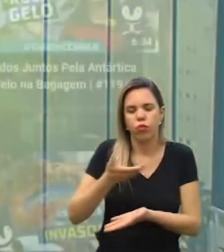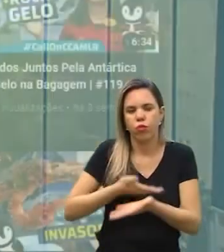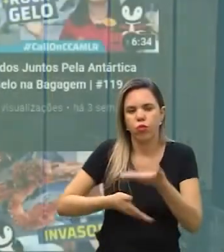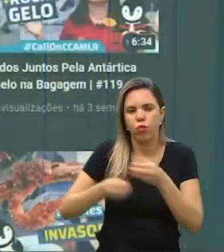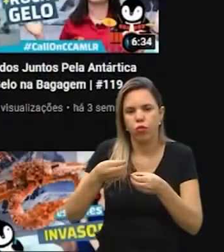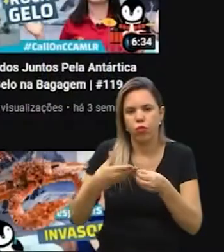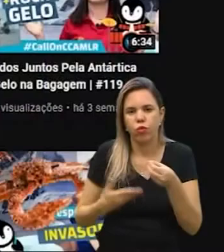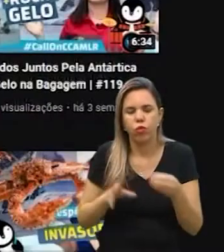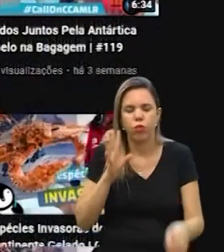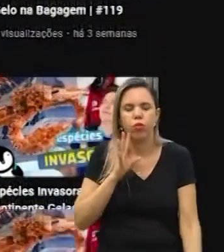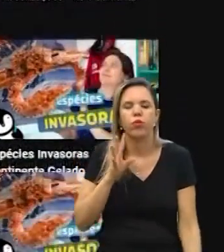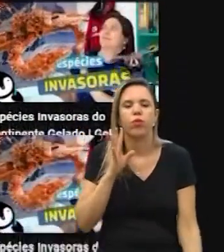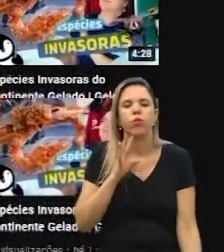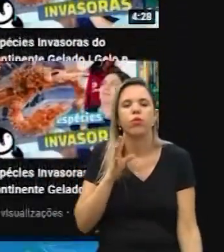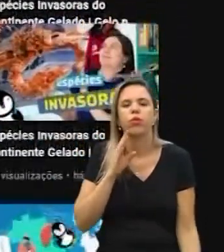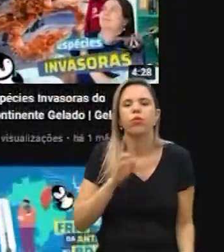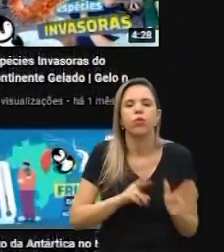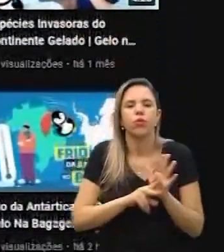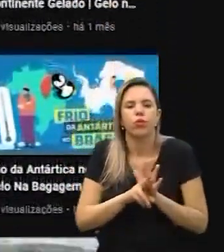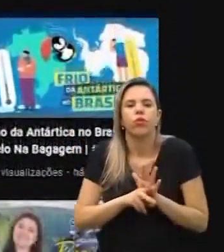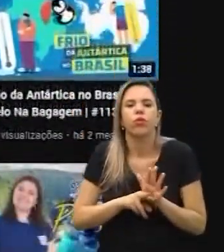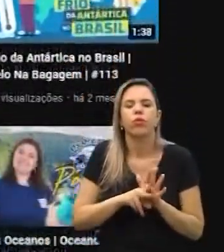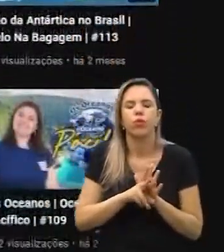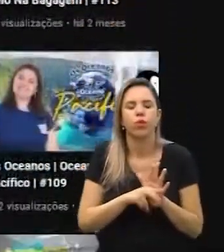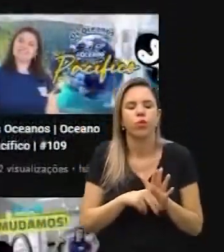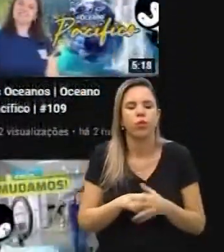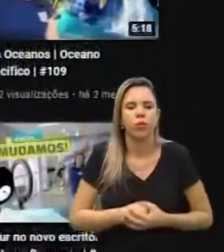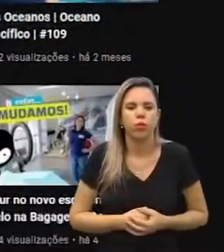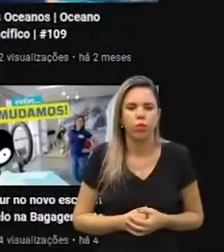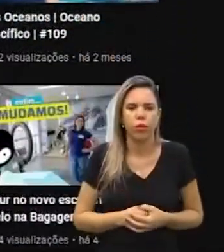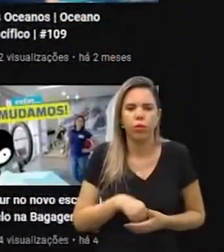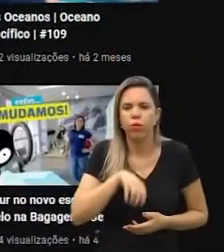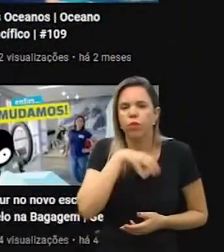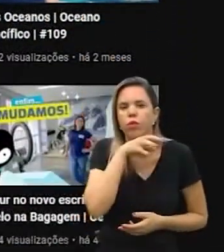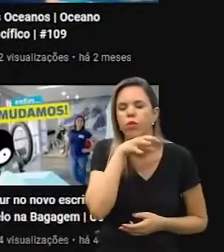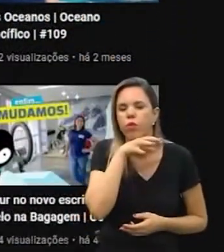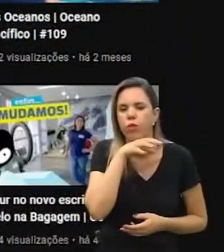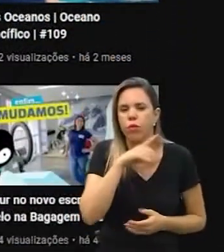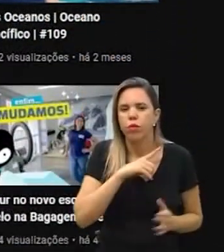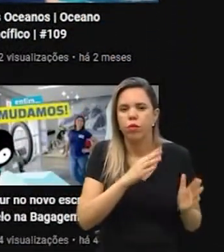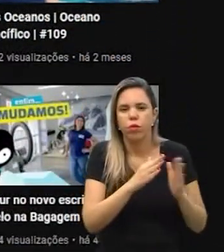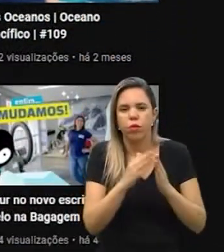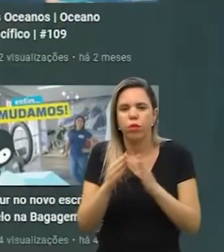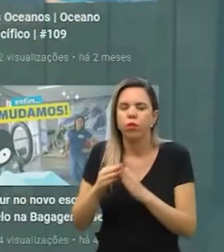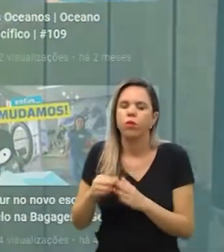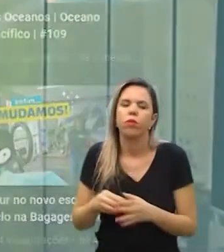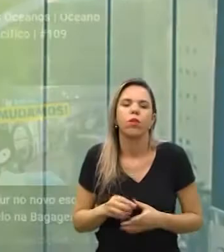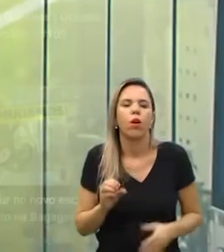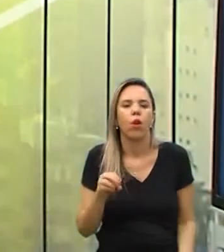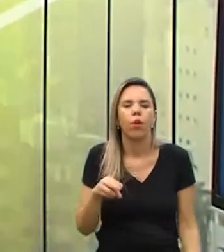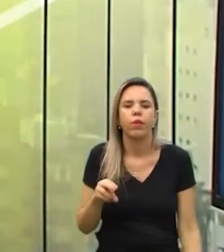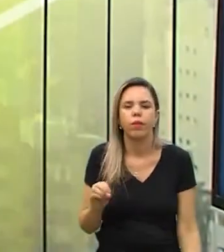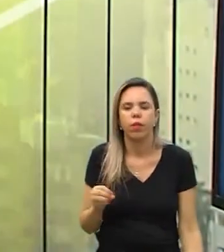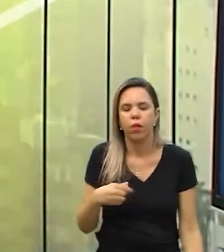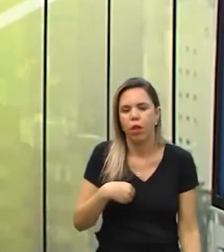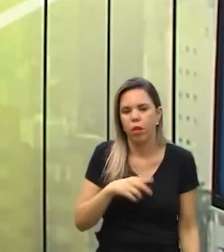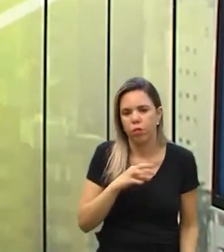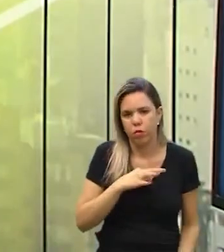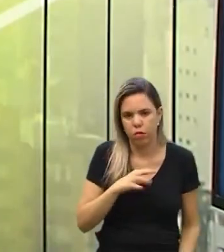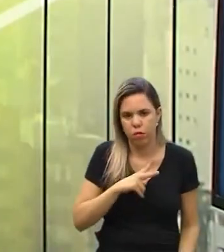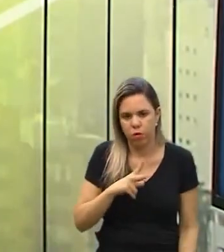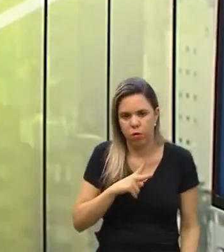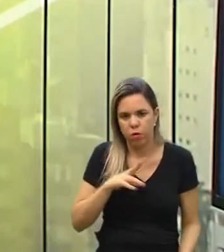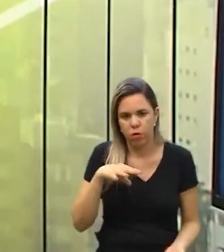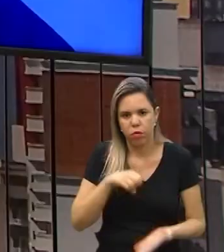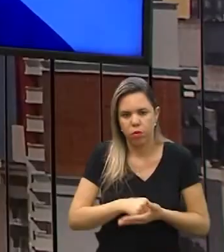muito legal sobre biologia marinha, sobre animais que habitam, né, os oceanos. Eu, particularmente, já estou inscrita